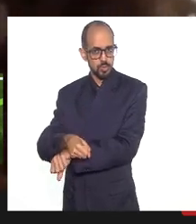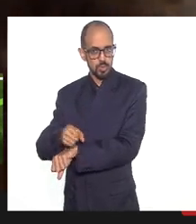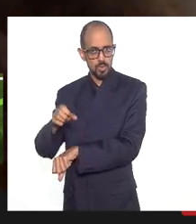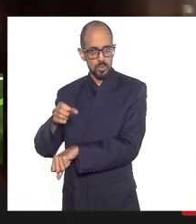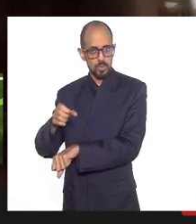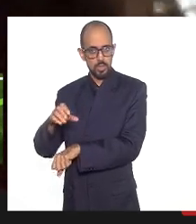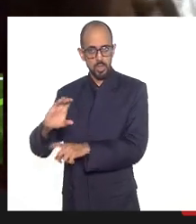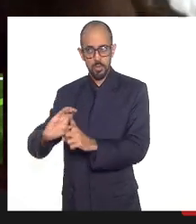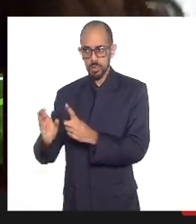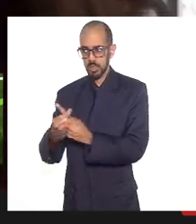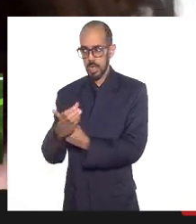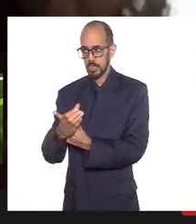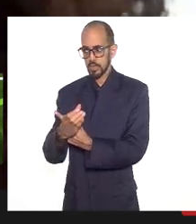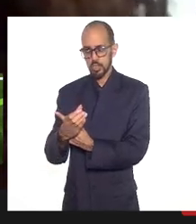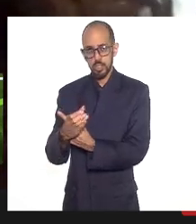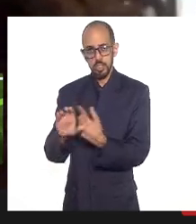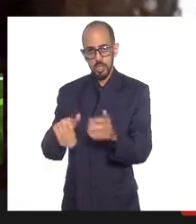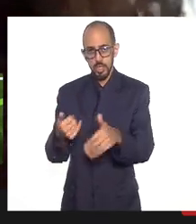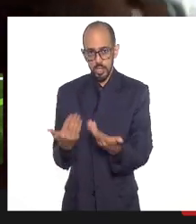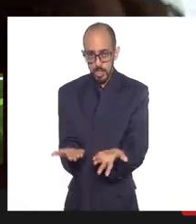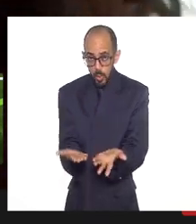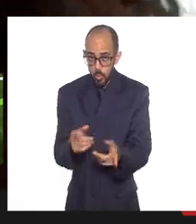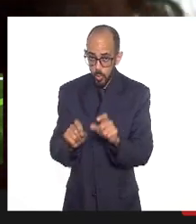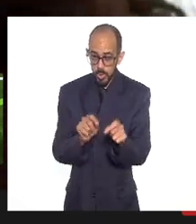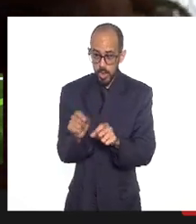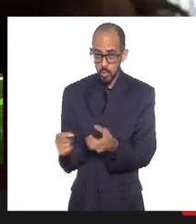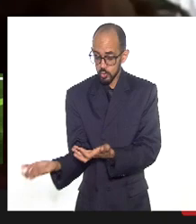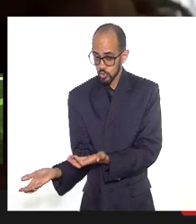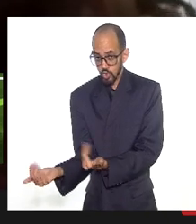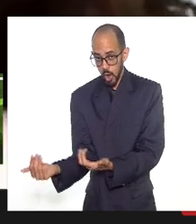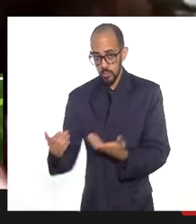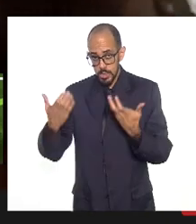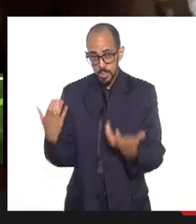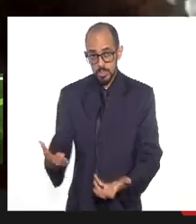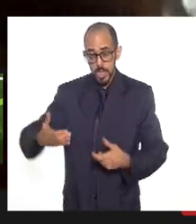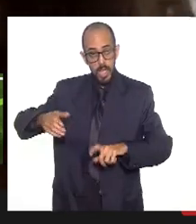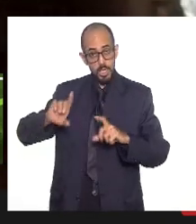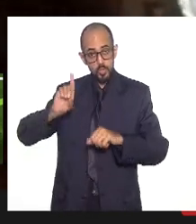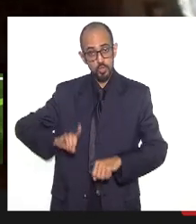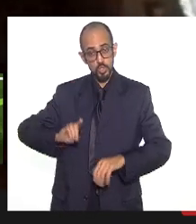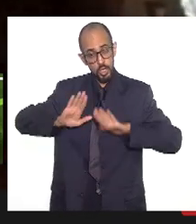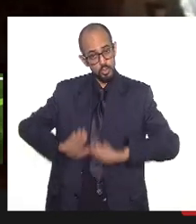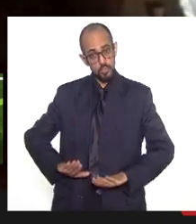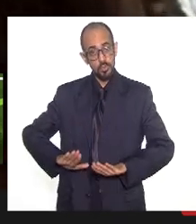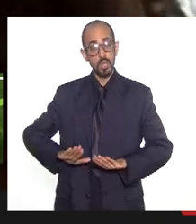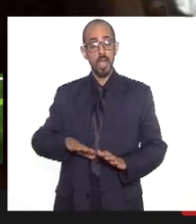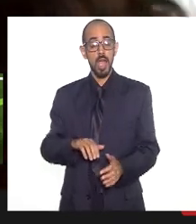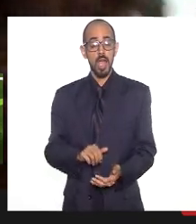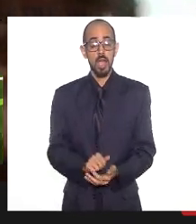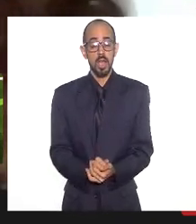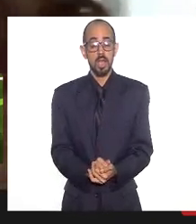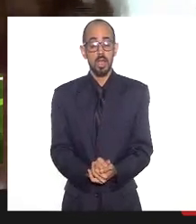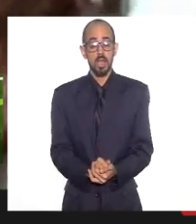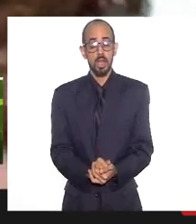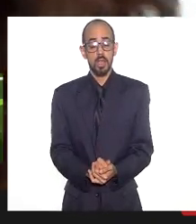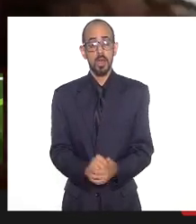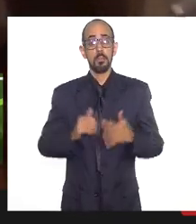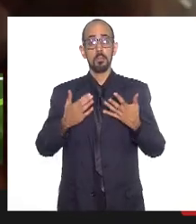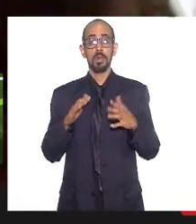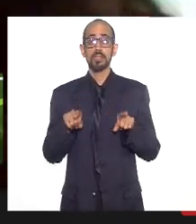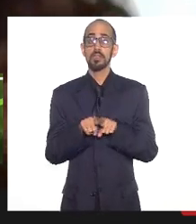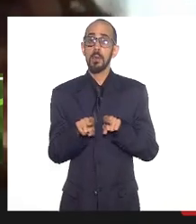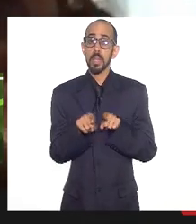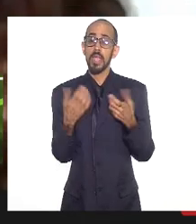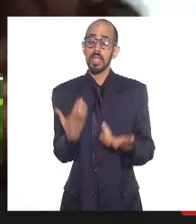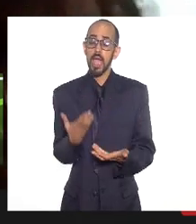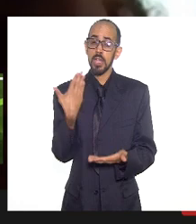do acesso, né? Os jovens, eles querem o direito de permanecer no quilombo, mas eles também querem